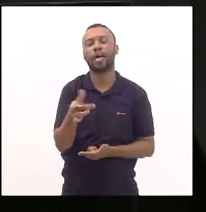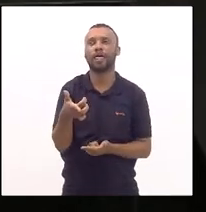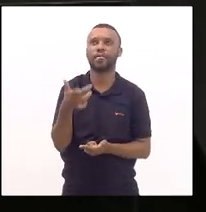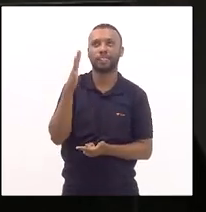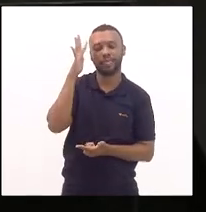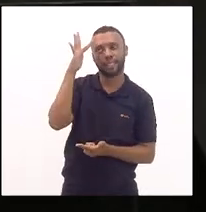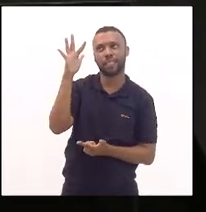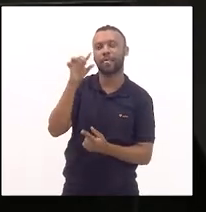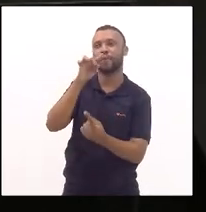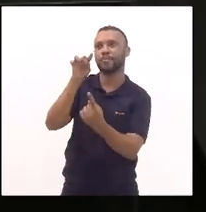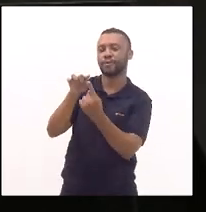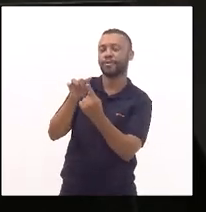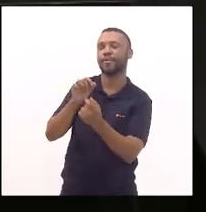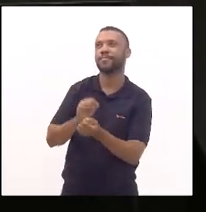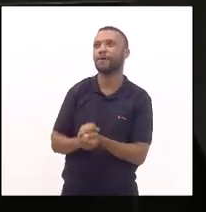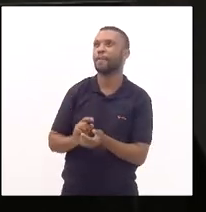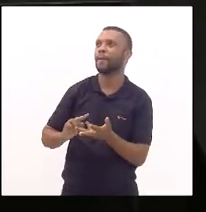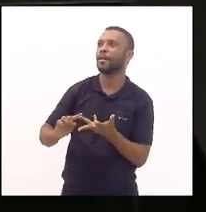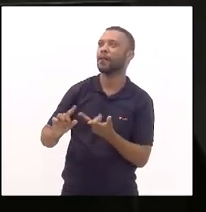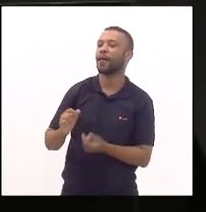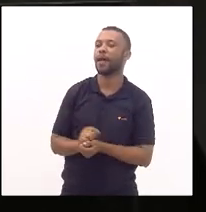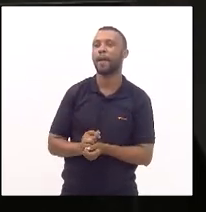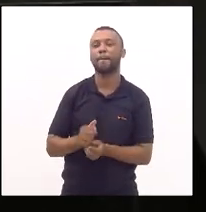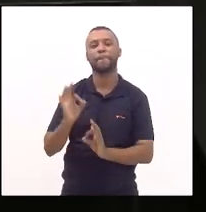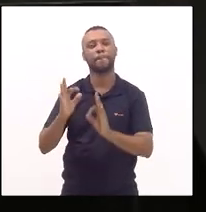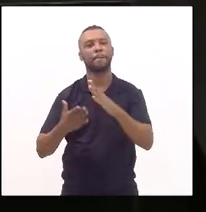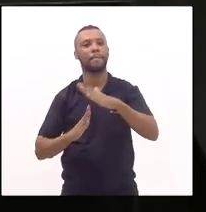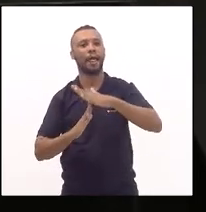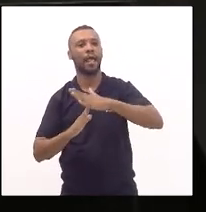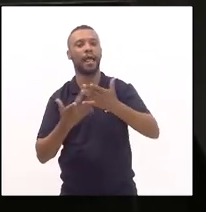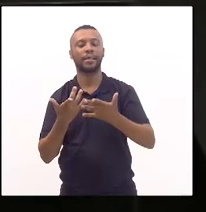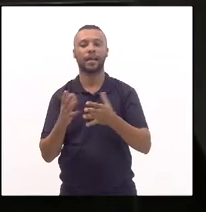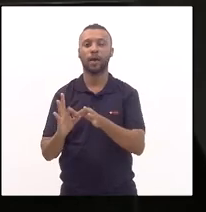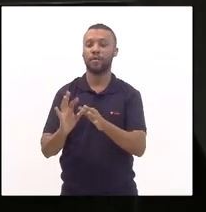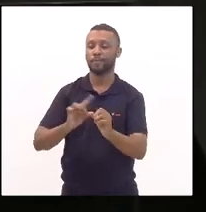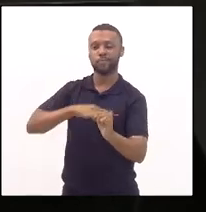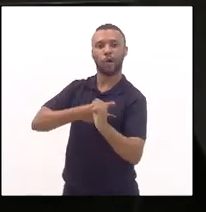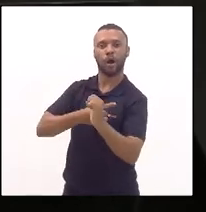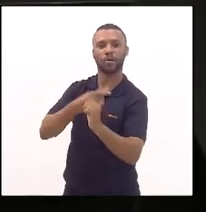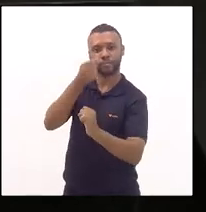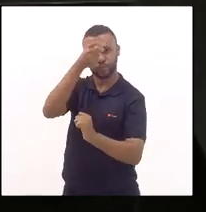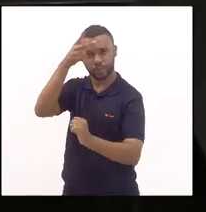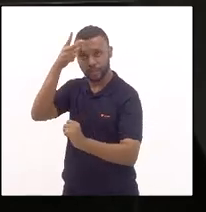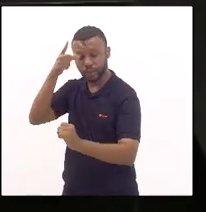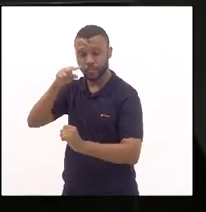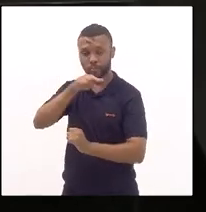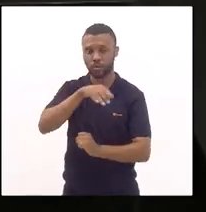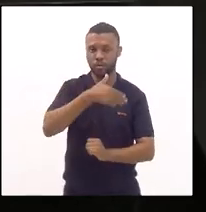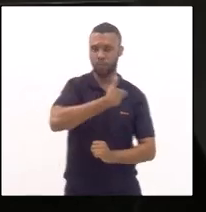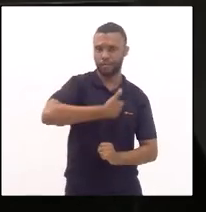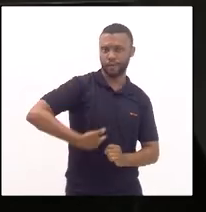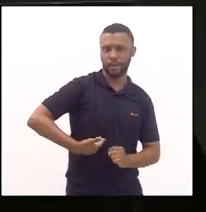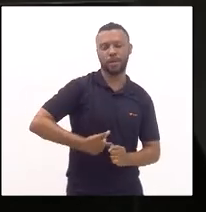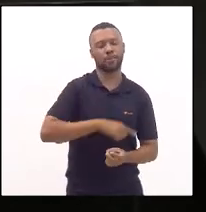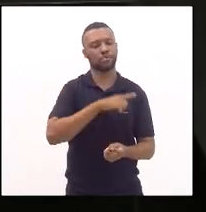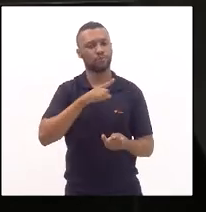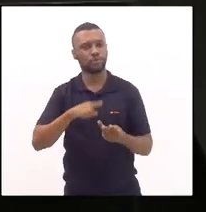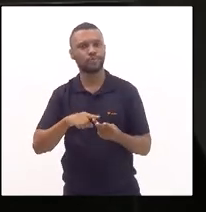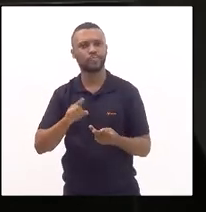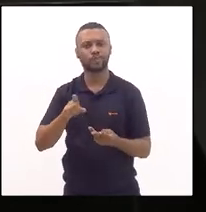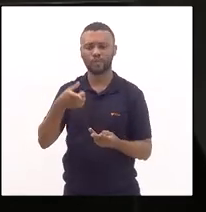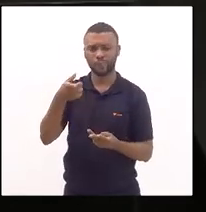metas, objetivos, unir esforços entre municípios, Estado